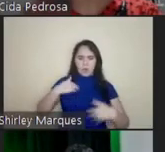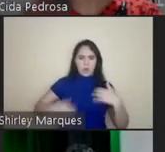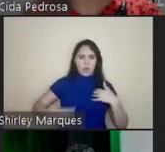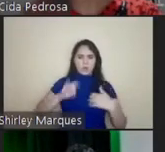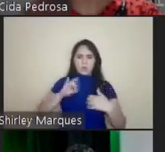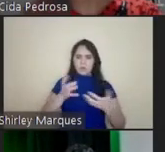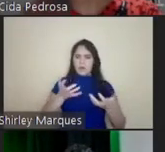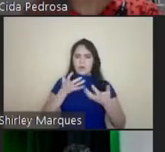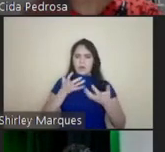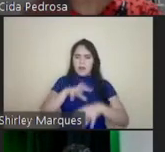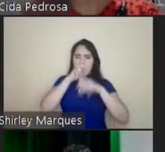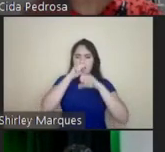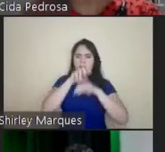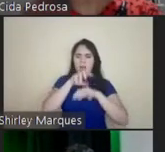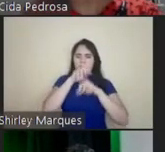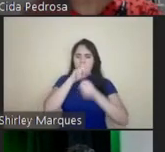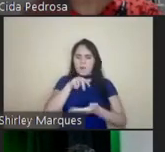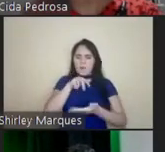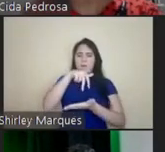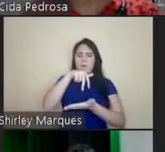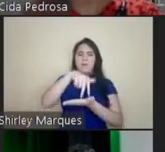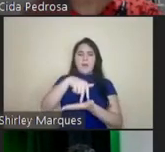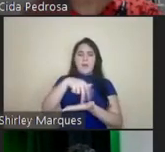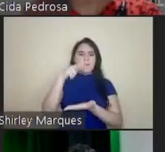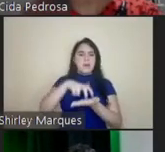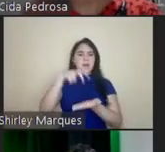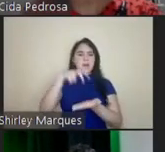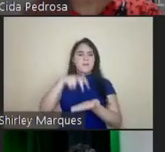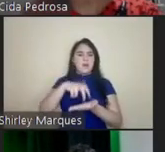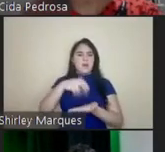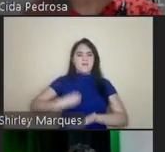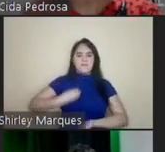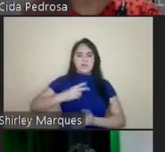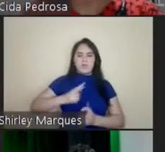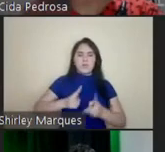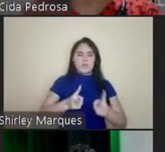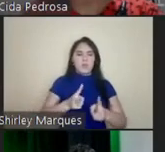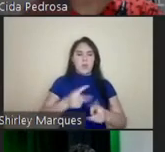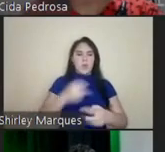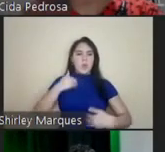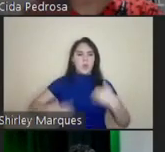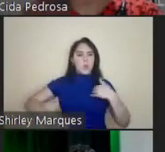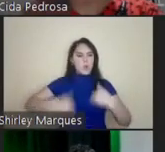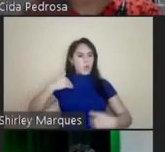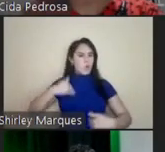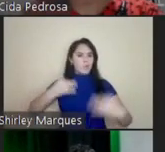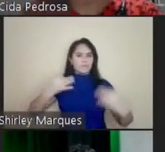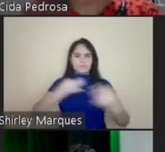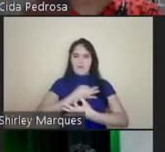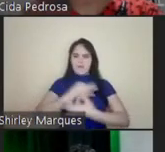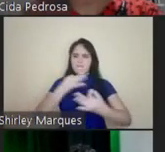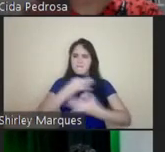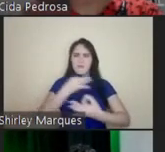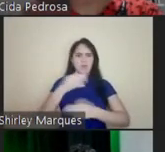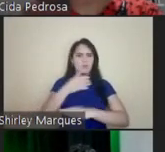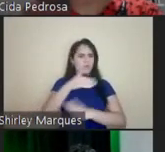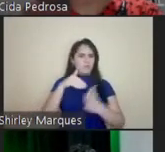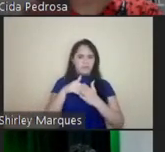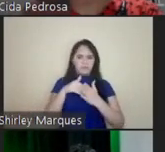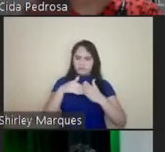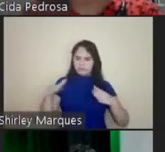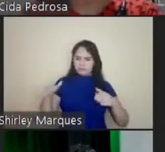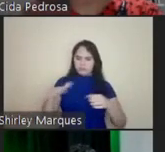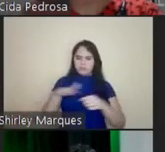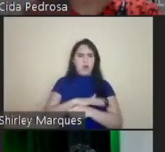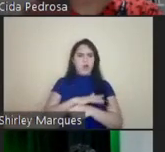e erguer-se todas as manhãs. Um corpo é demais, tão completo para sentir e chorar todas